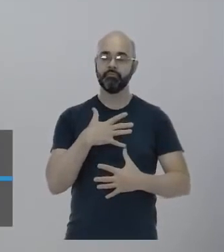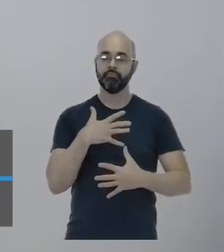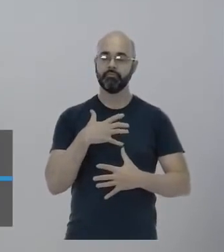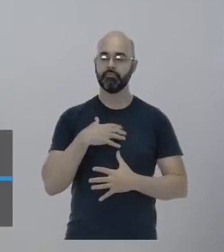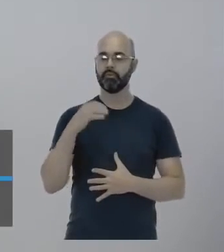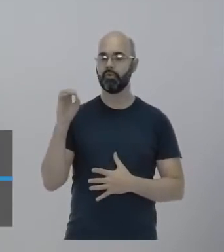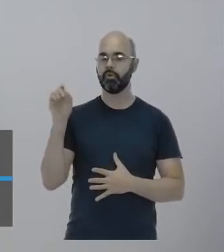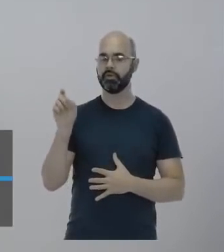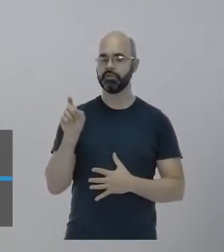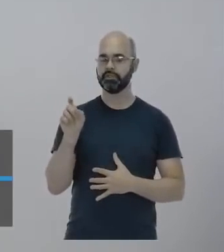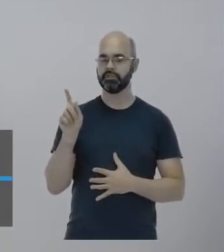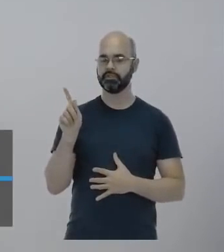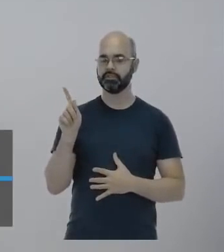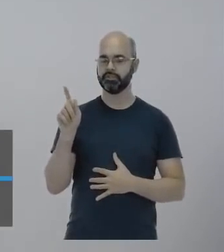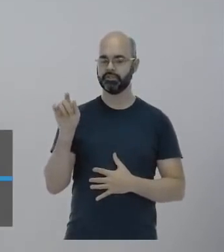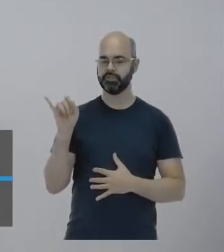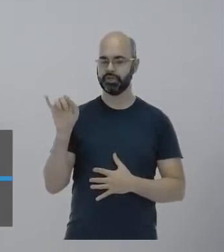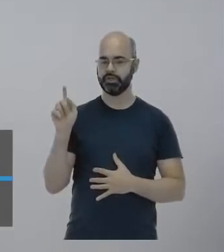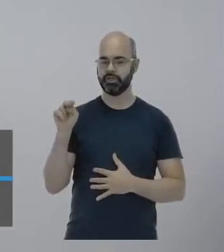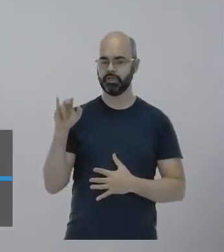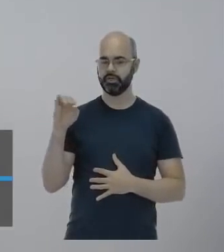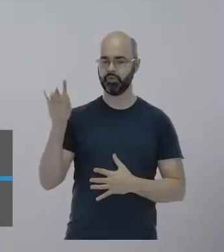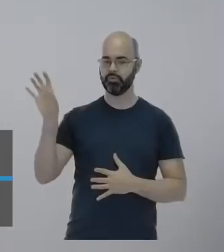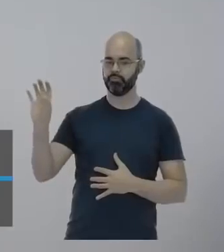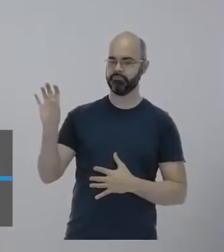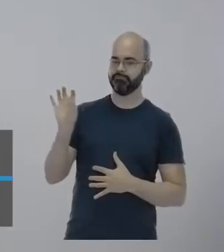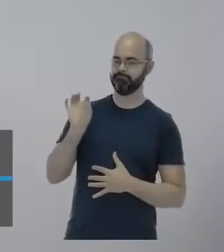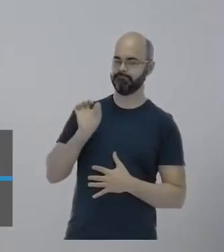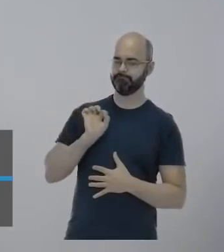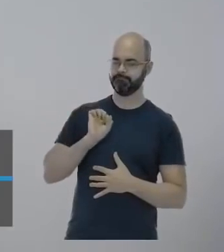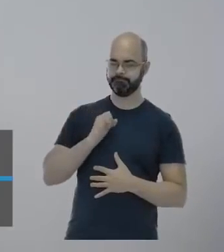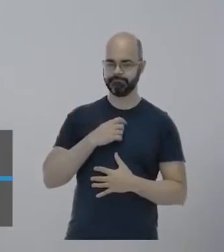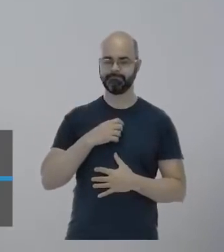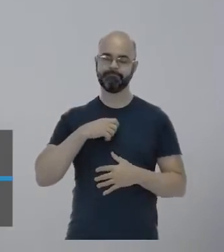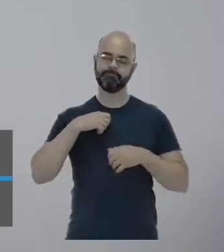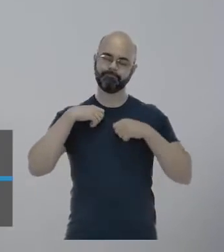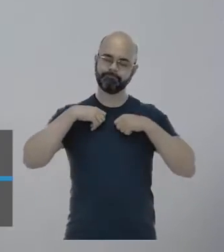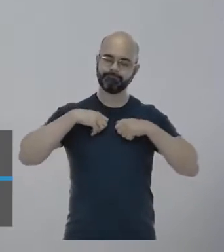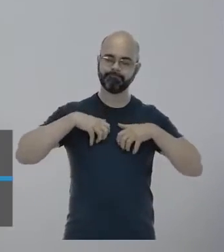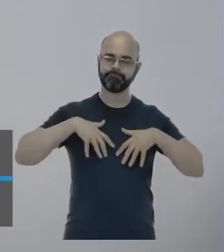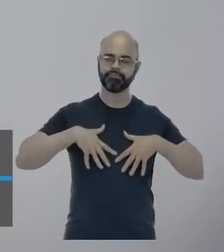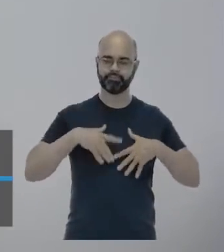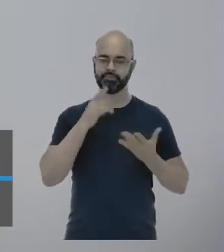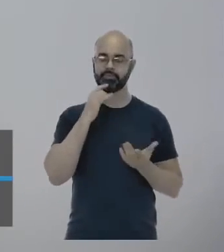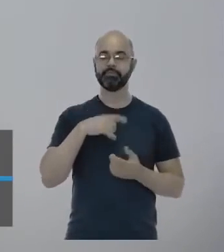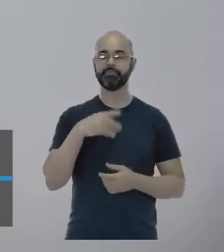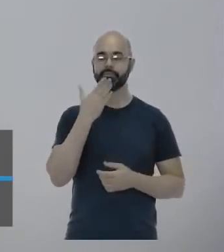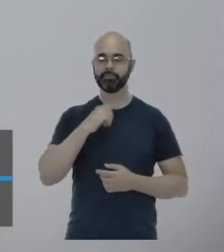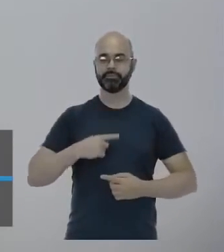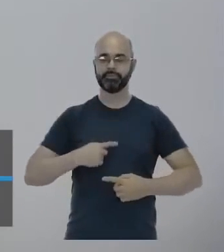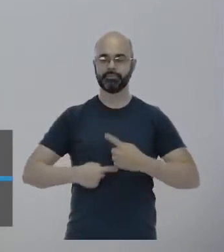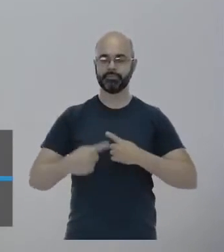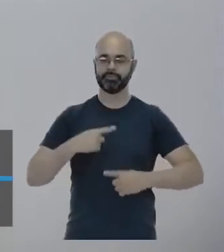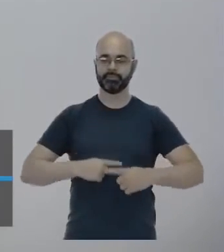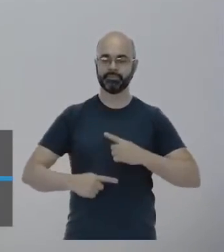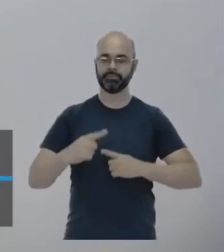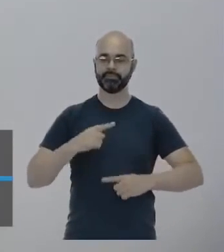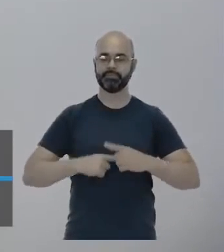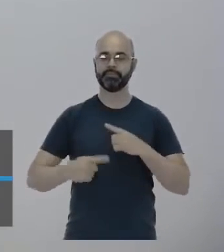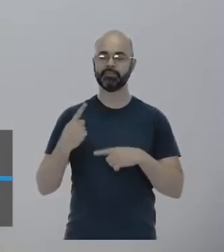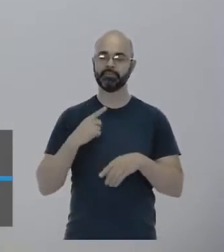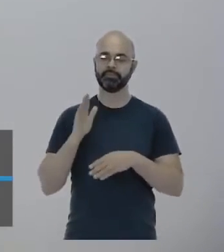às reações metabólicas das moléculas absorvidas pelo sistema digestivo e, em contrapartida,